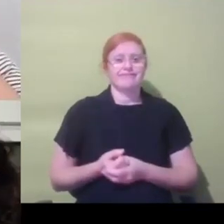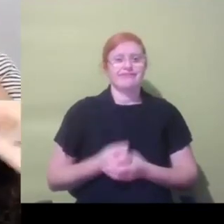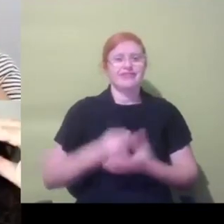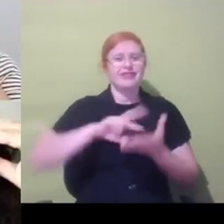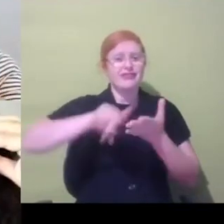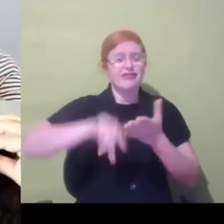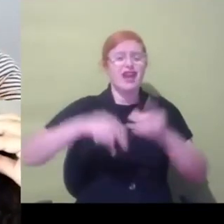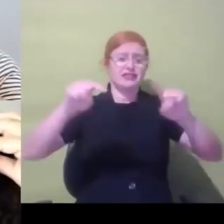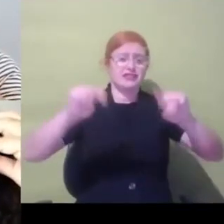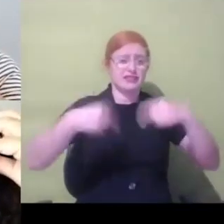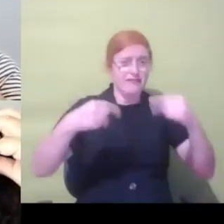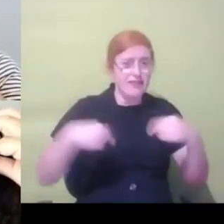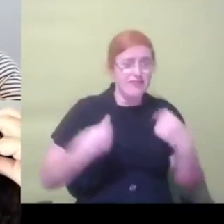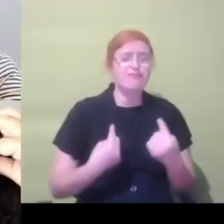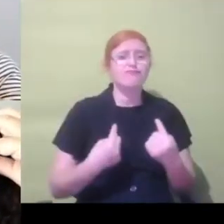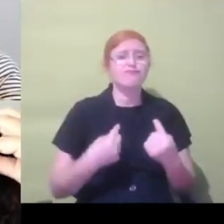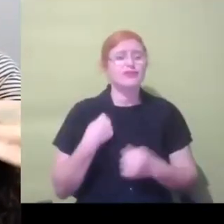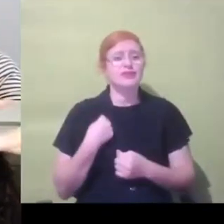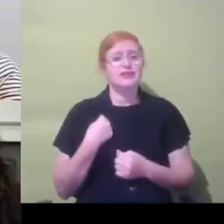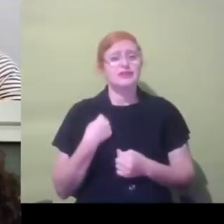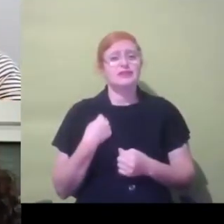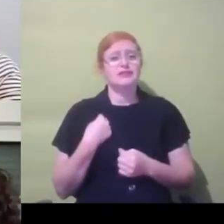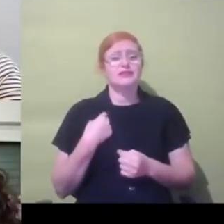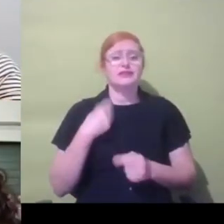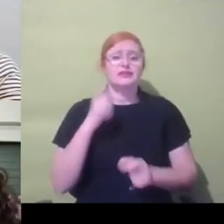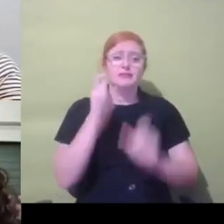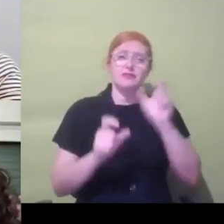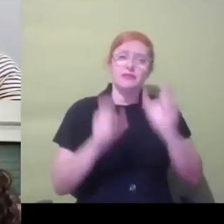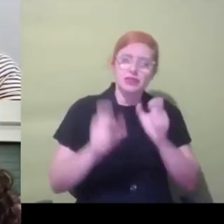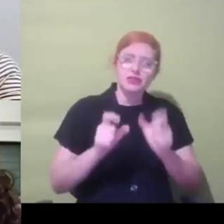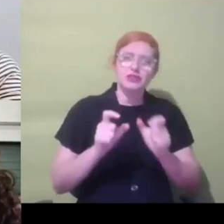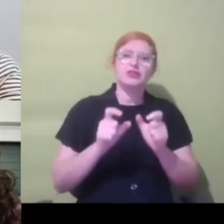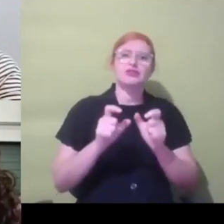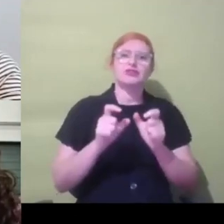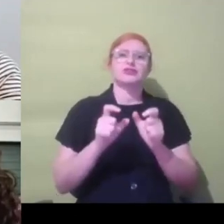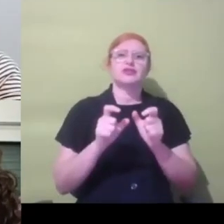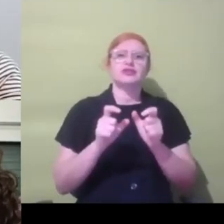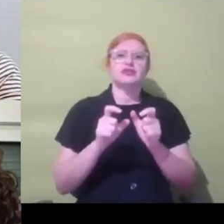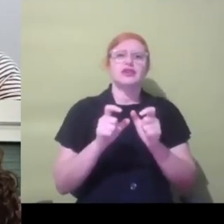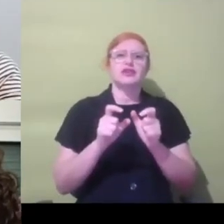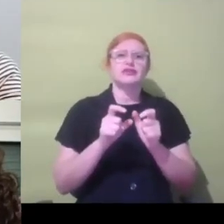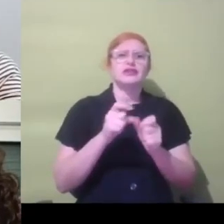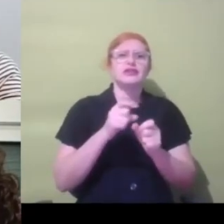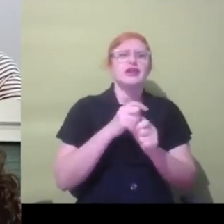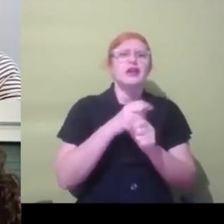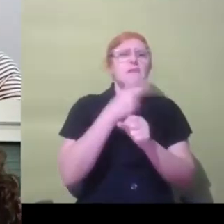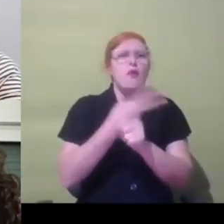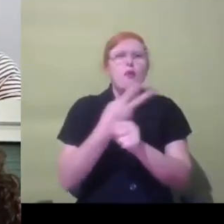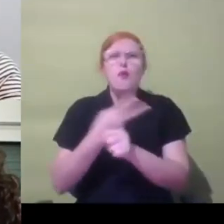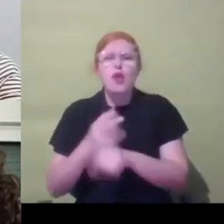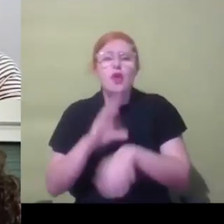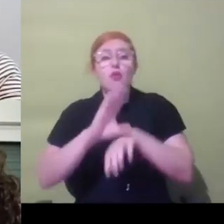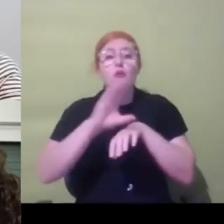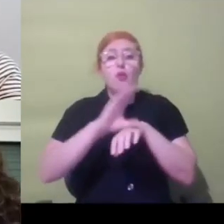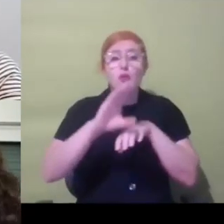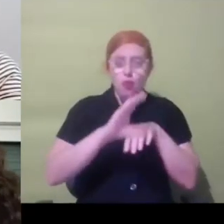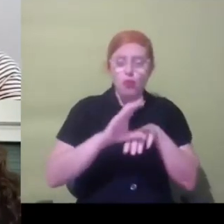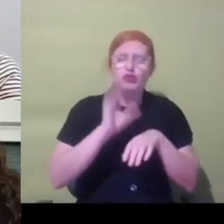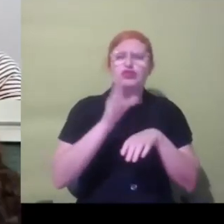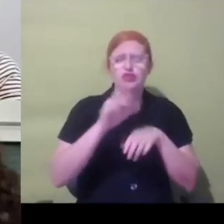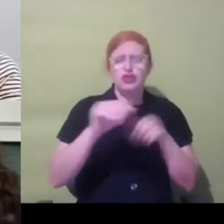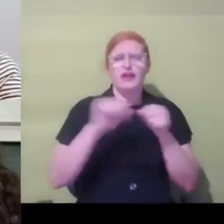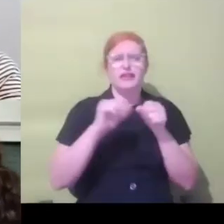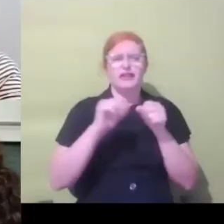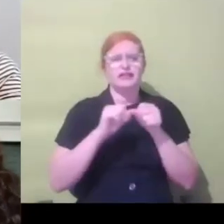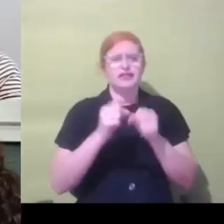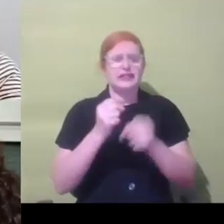de vários desafios, e muitas pessoas procuraram, a partir dos cursos que foram realizados